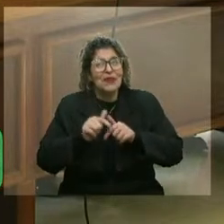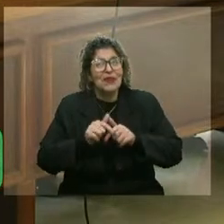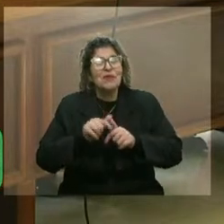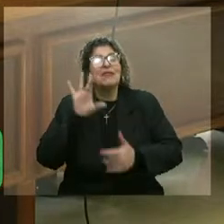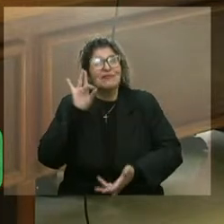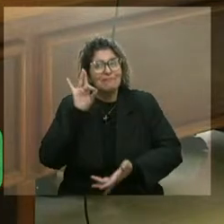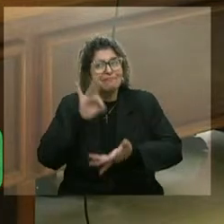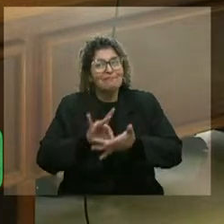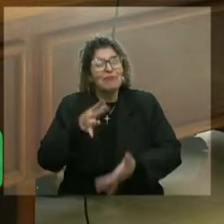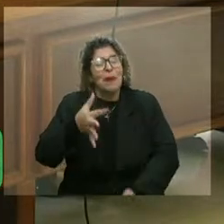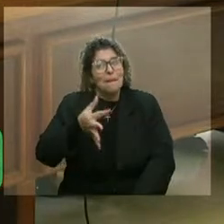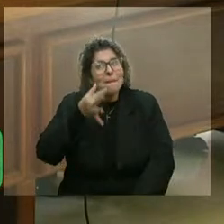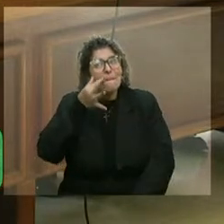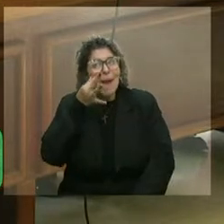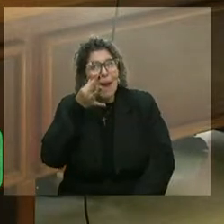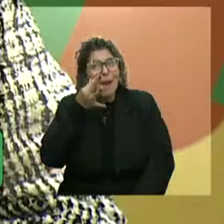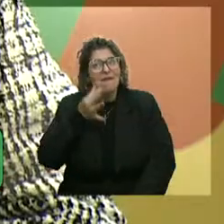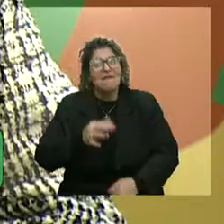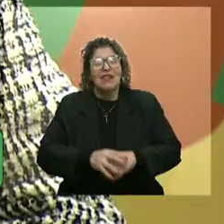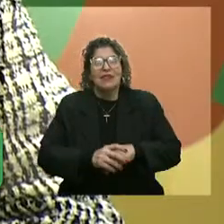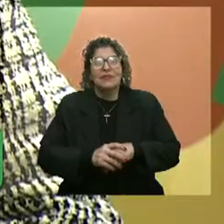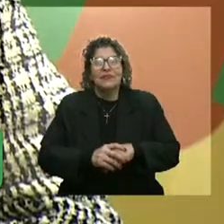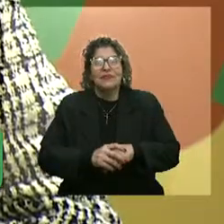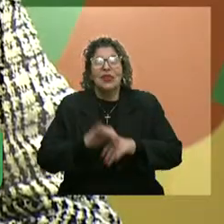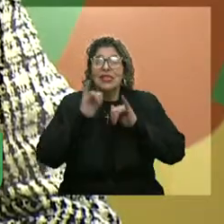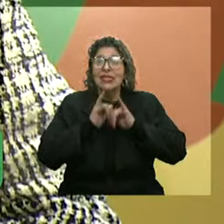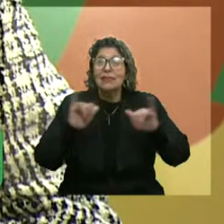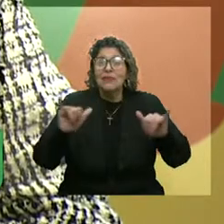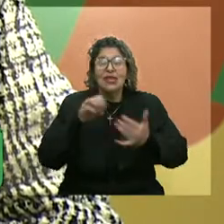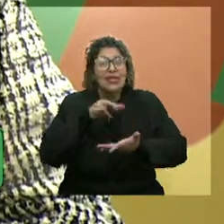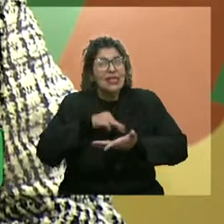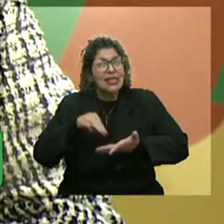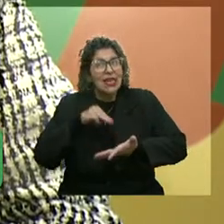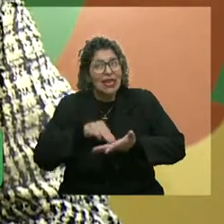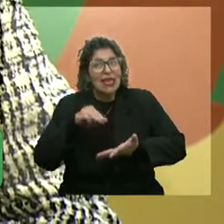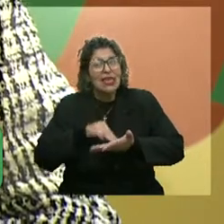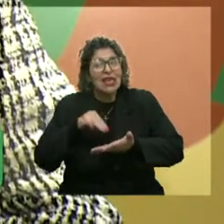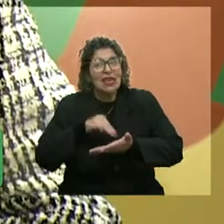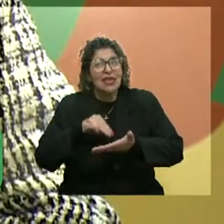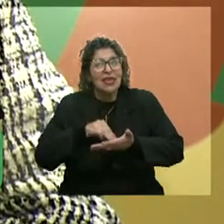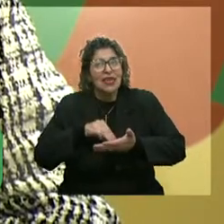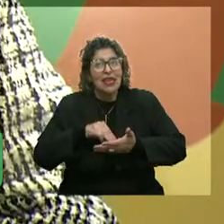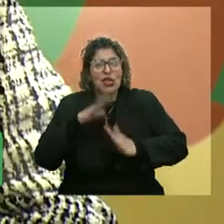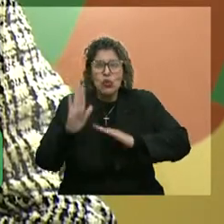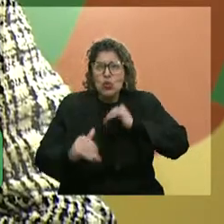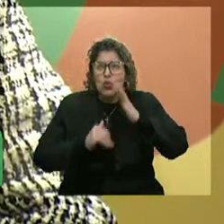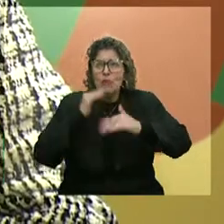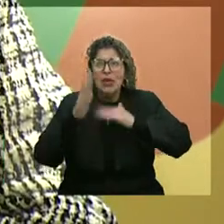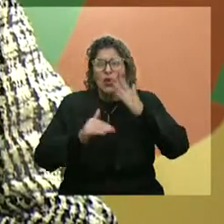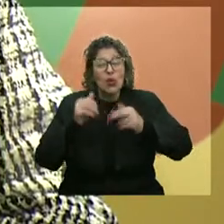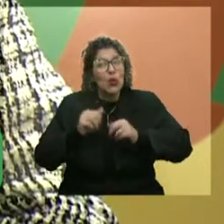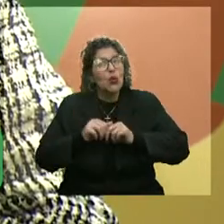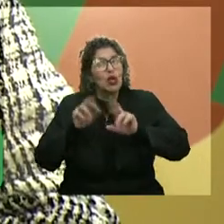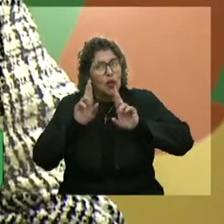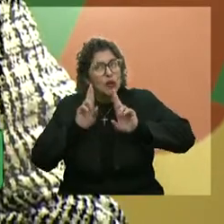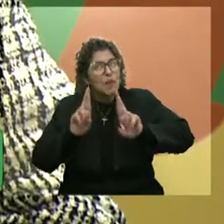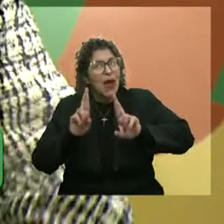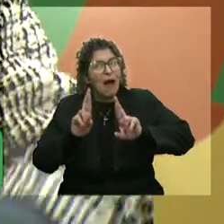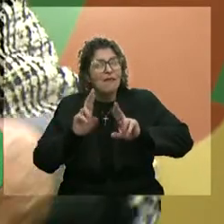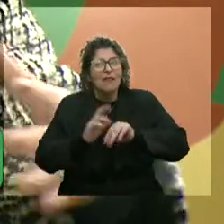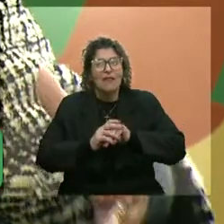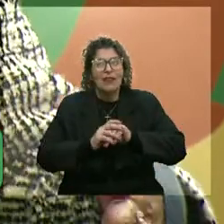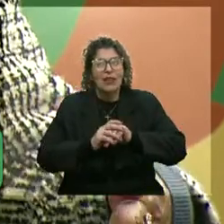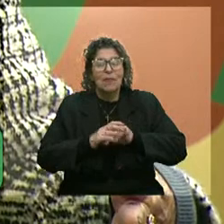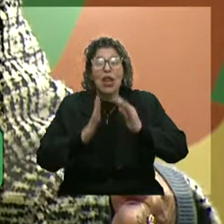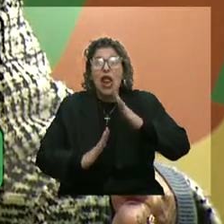constato, não é elogio por elogiar. A Secretaria da Saúde superou até as expectativas de todos